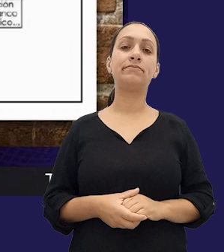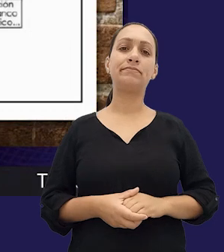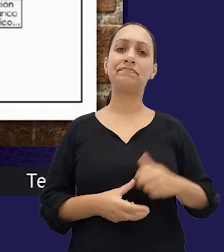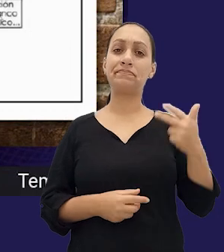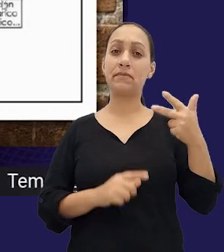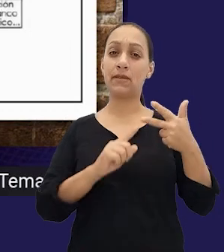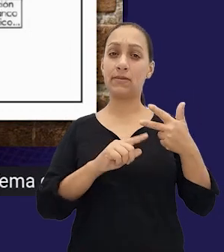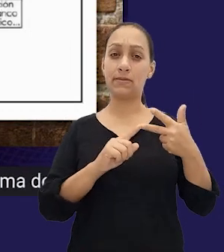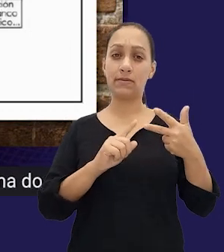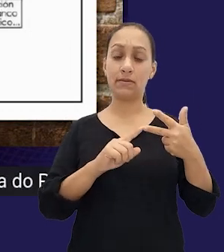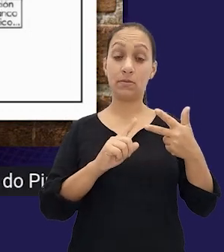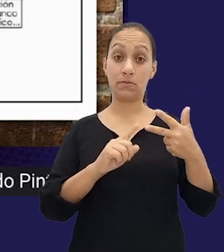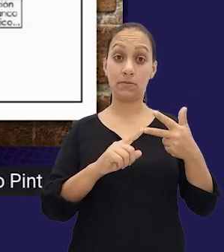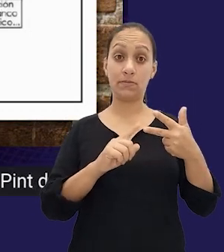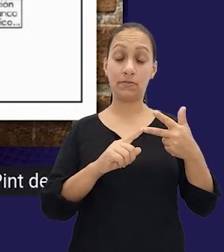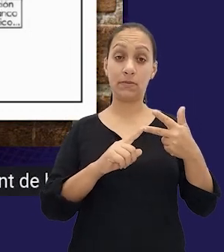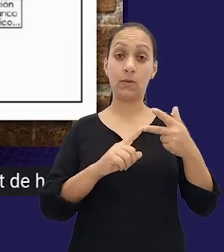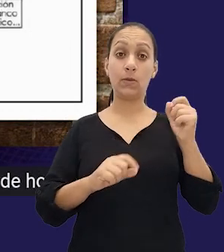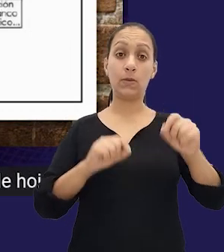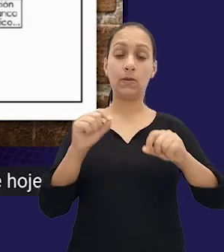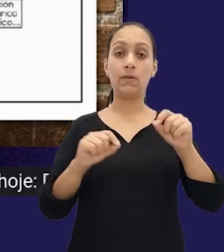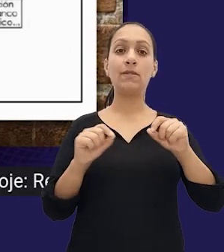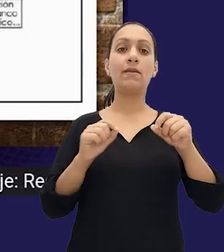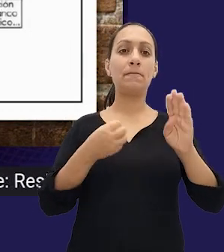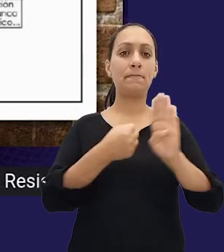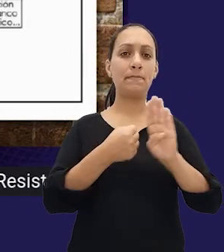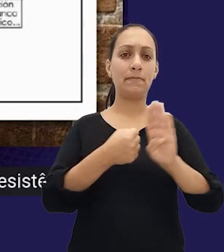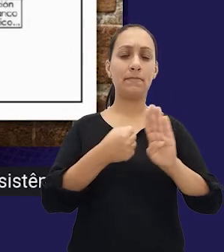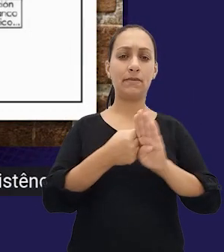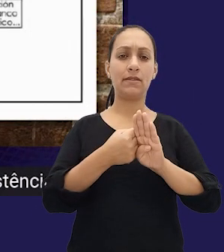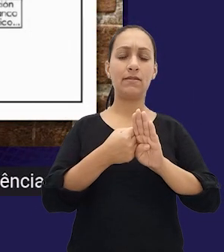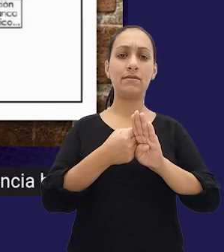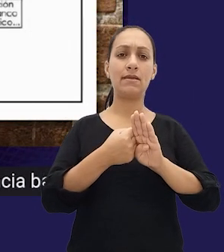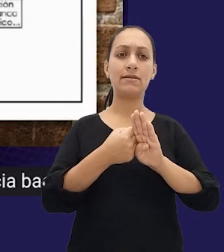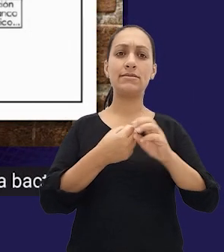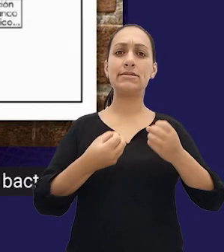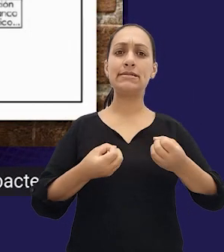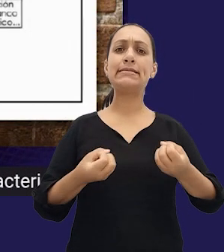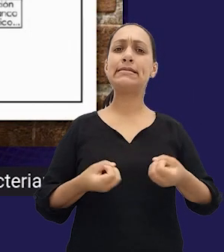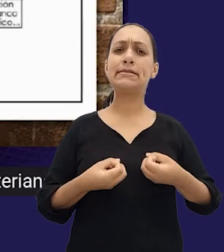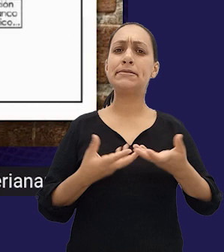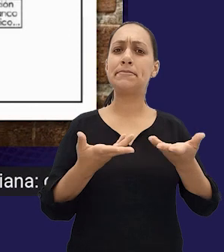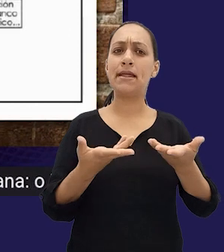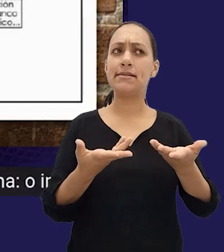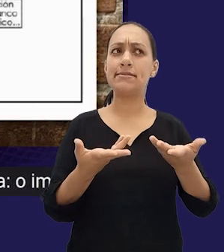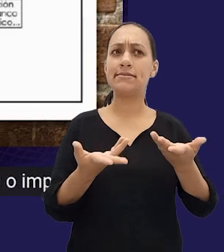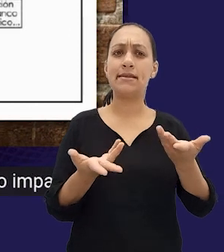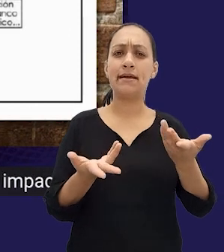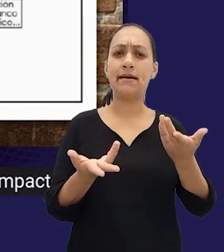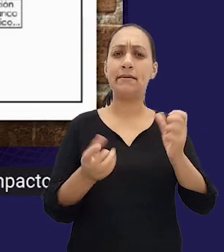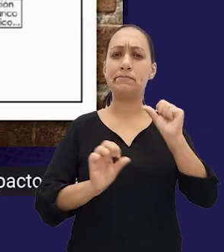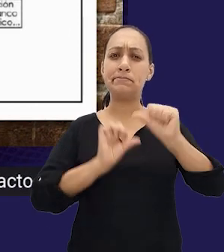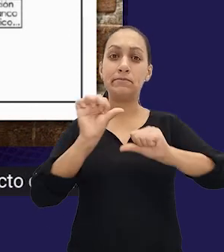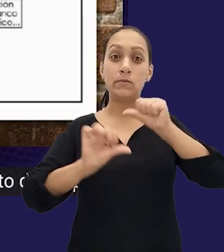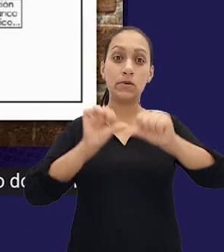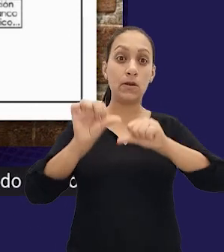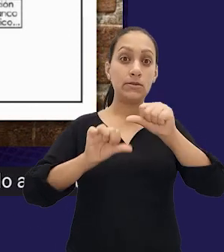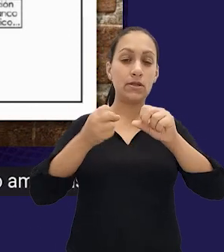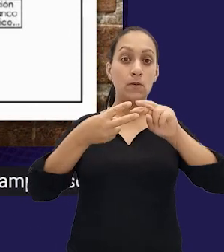Uma terceira situação é que a bactéria possa expressar, através de modificações